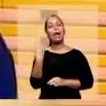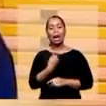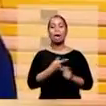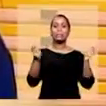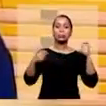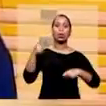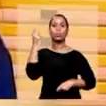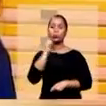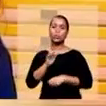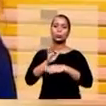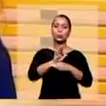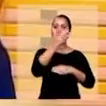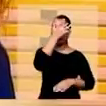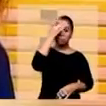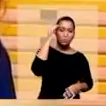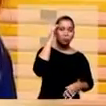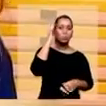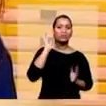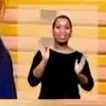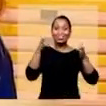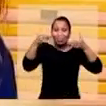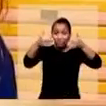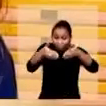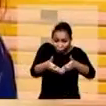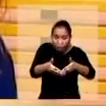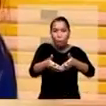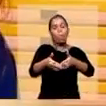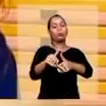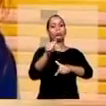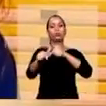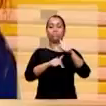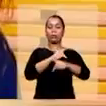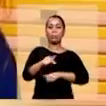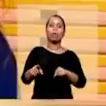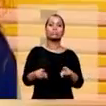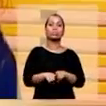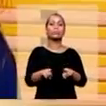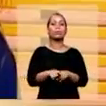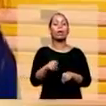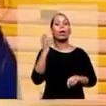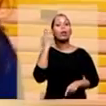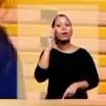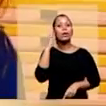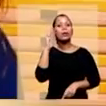gente consegue auxiliar as pessoas a direcionarem melhor, a